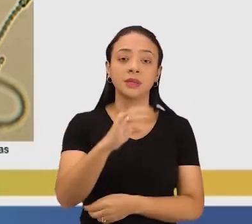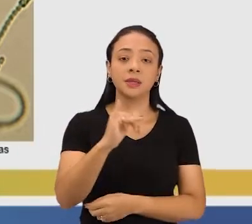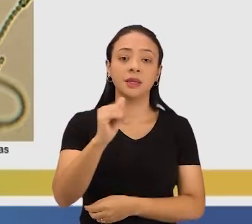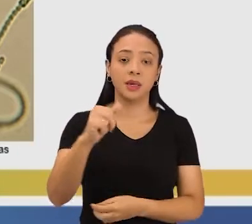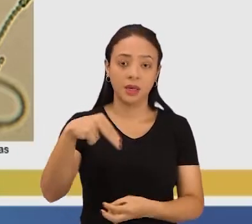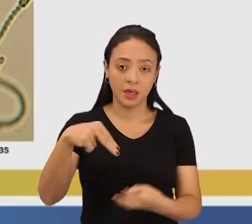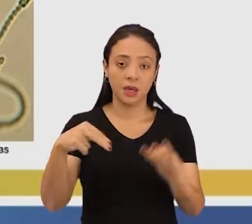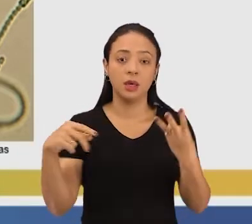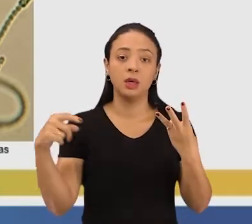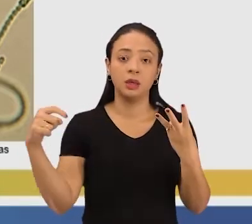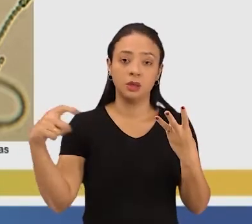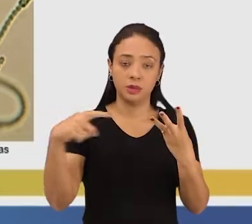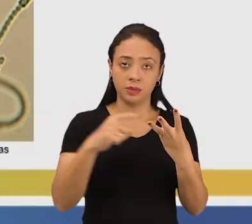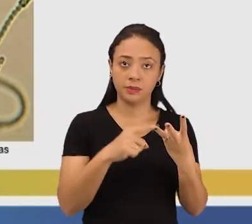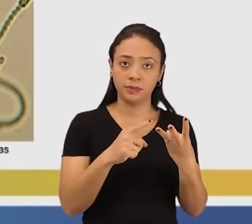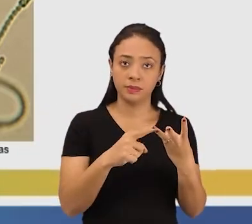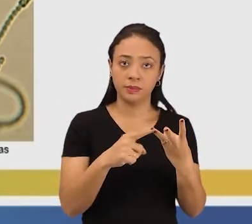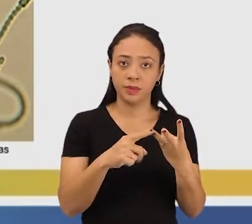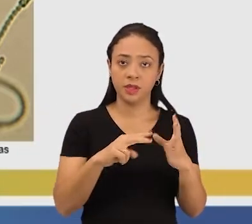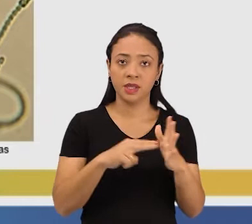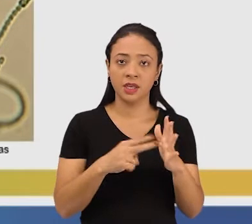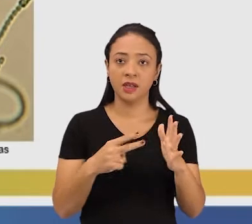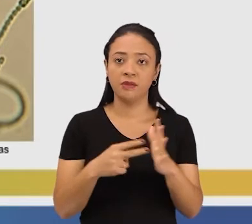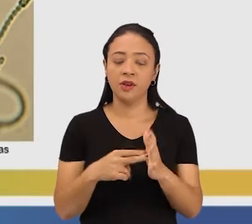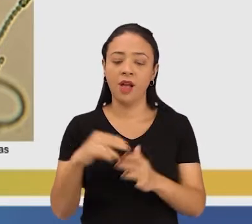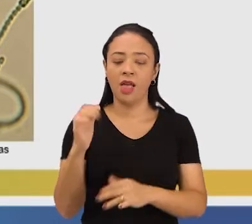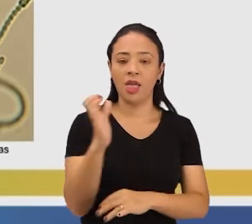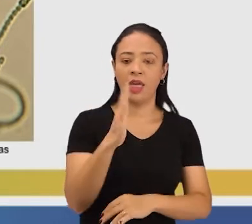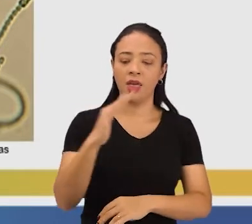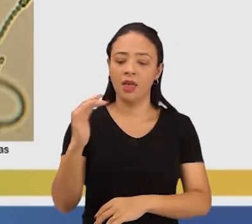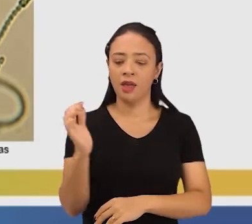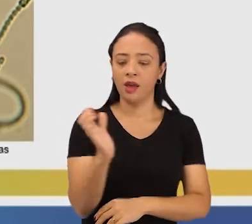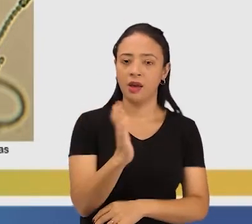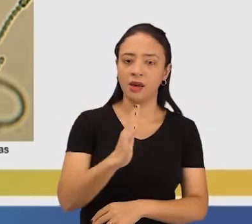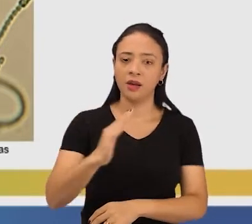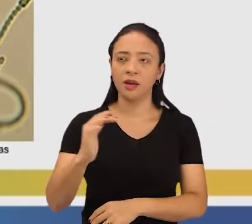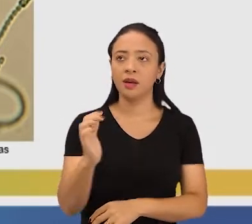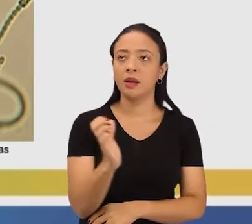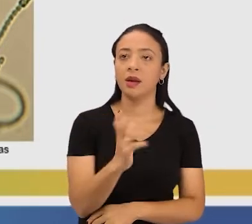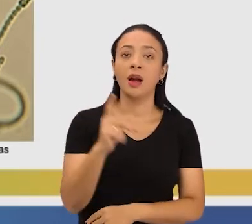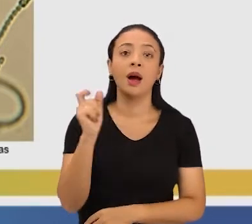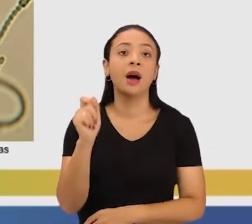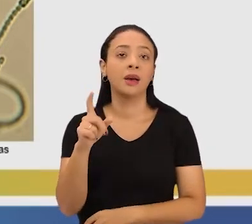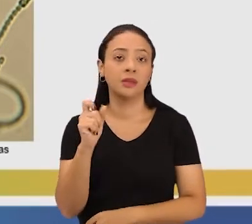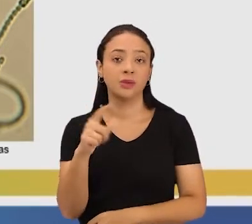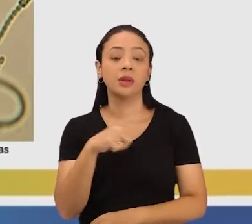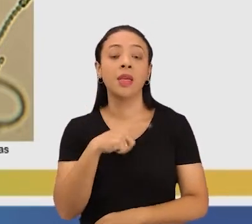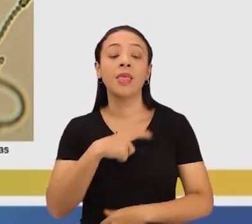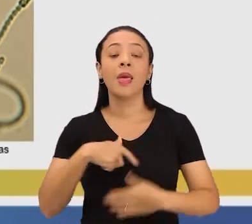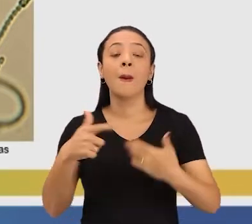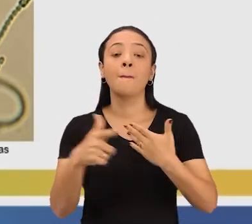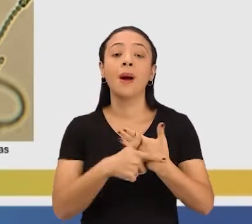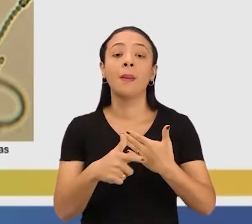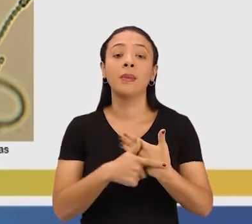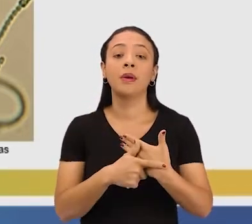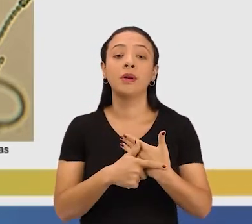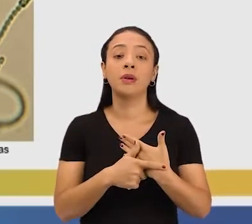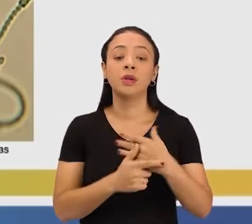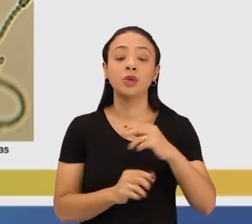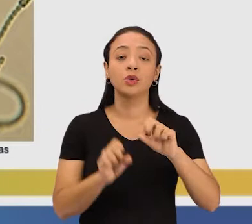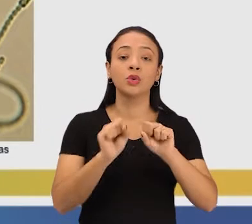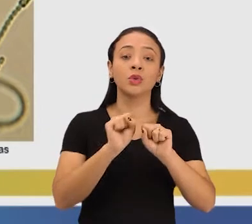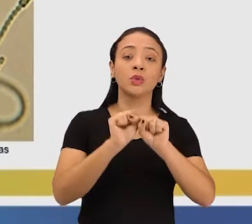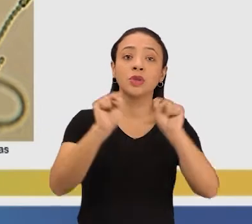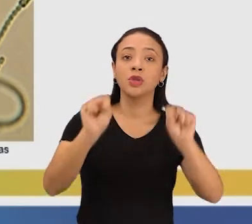cianobactérias, elas são as famosas algas azuis, que têm a capacidade de realizar o processo de fotossíntese e por isso são